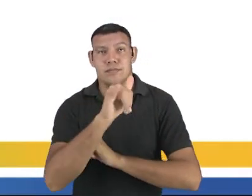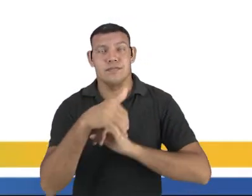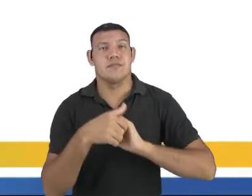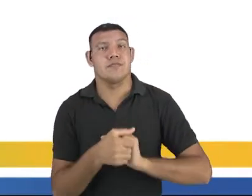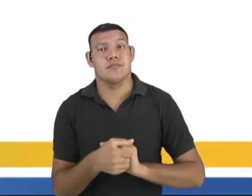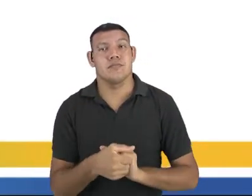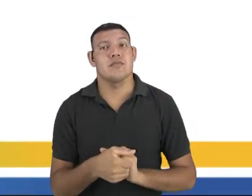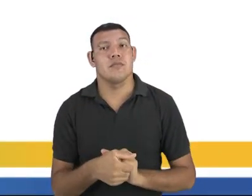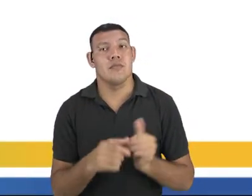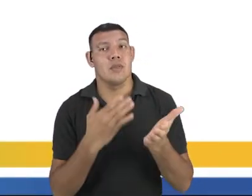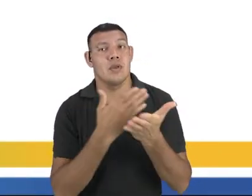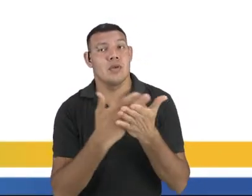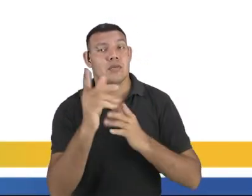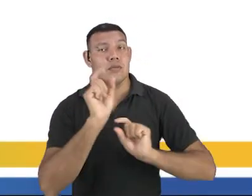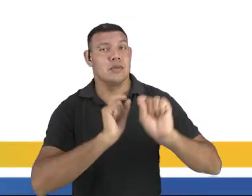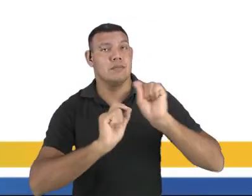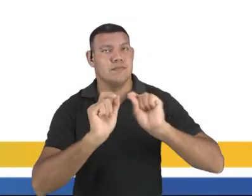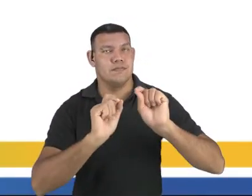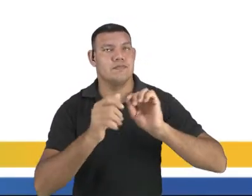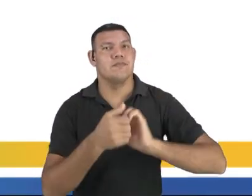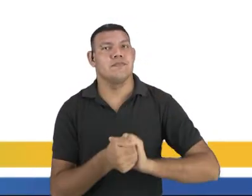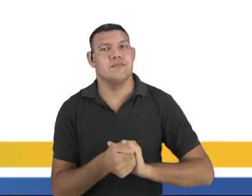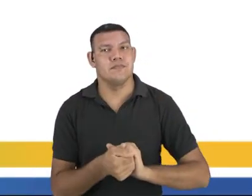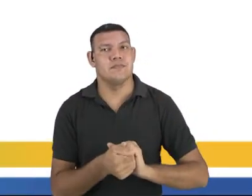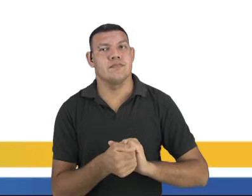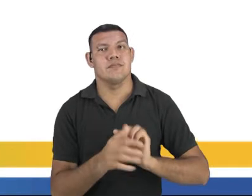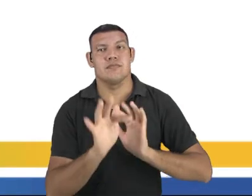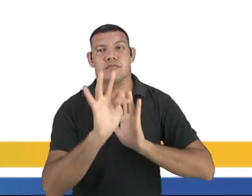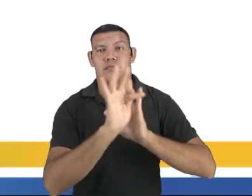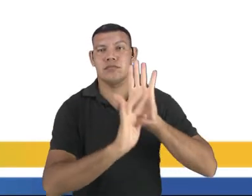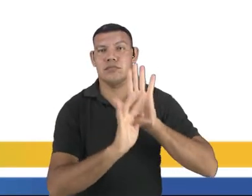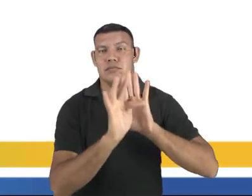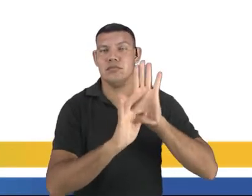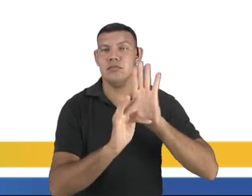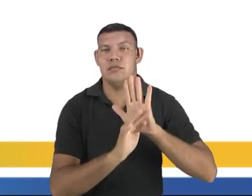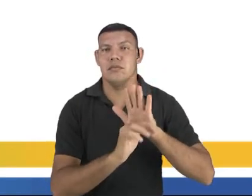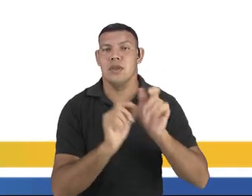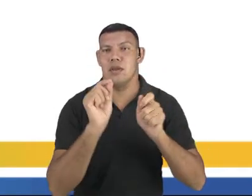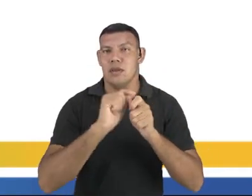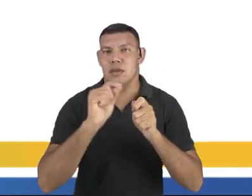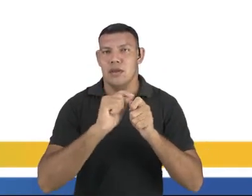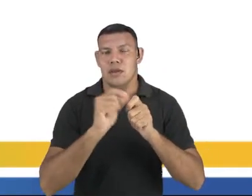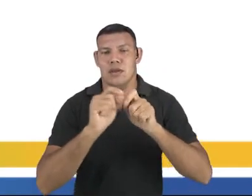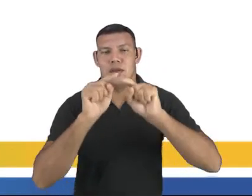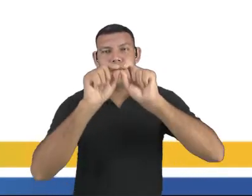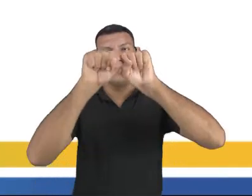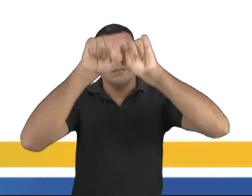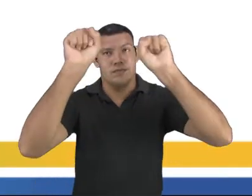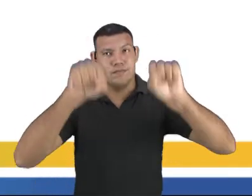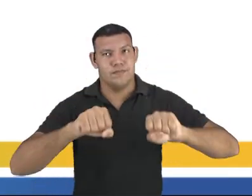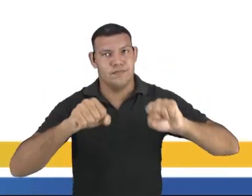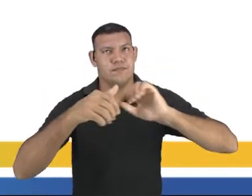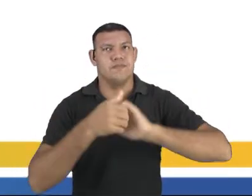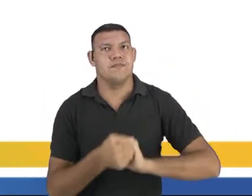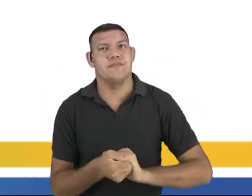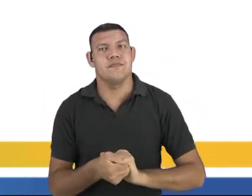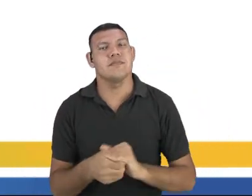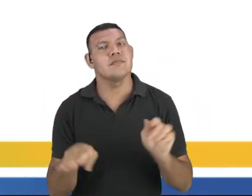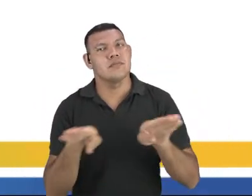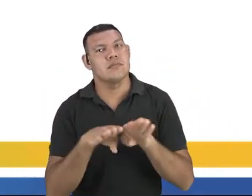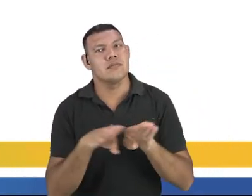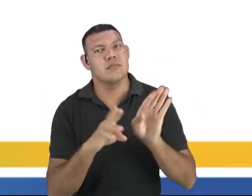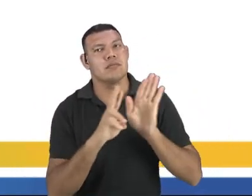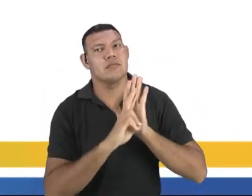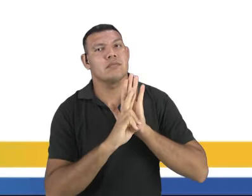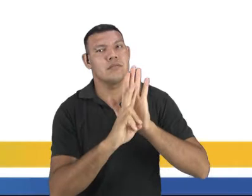o primeiro passo que a gente queria mostrar são as formas que são inscrito os sistemas e aqui como é que a gente